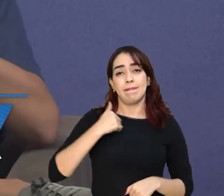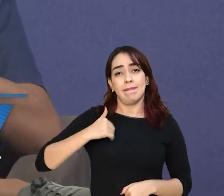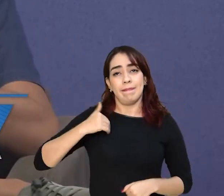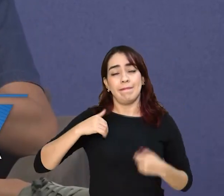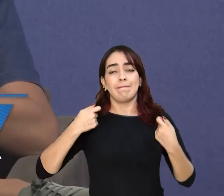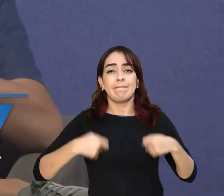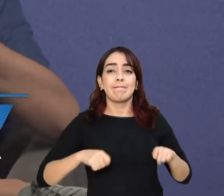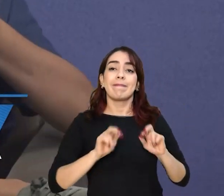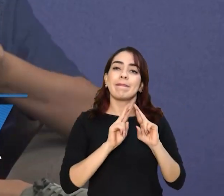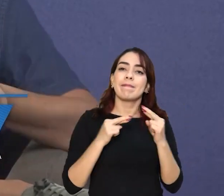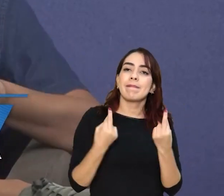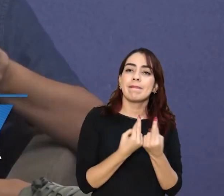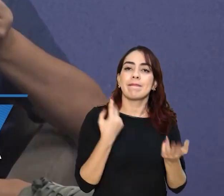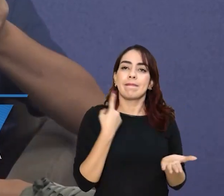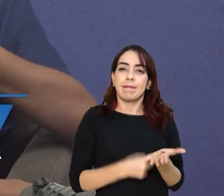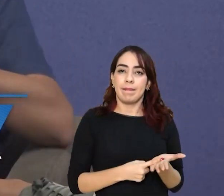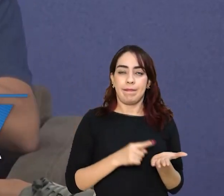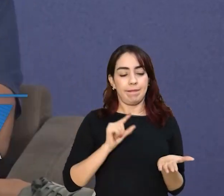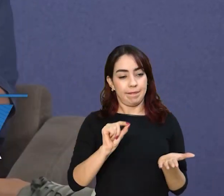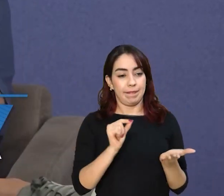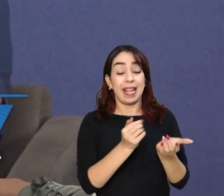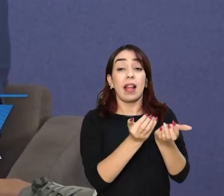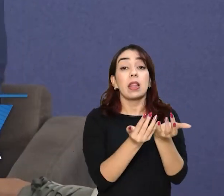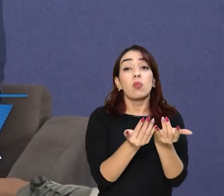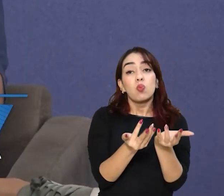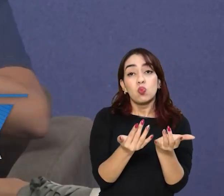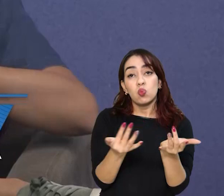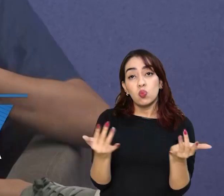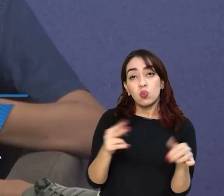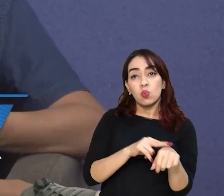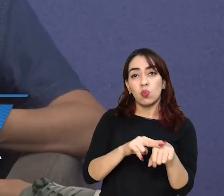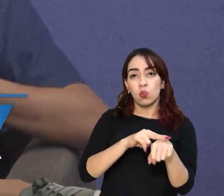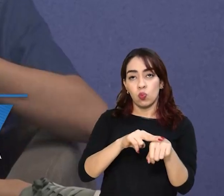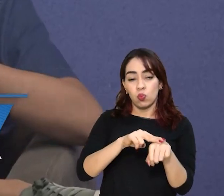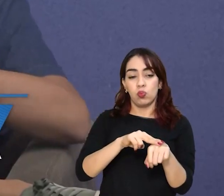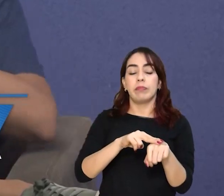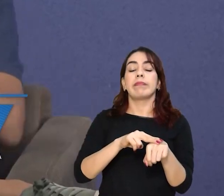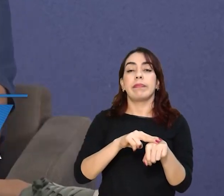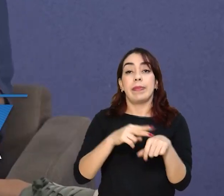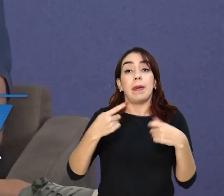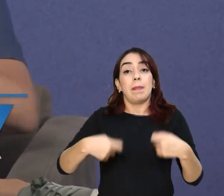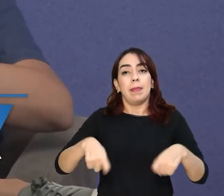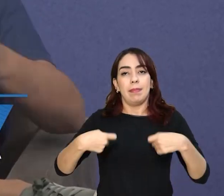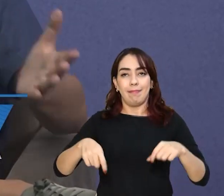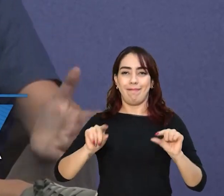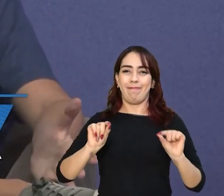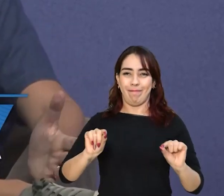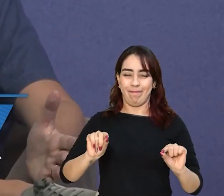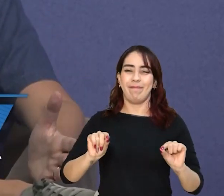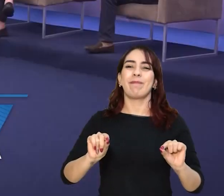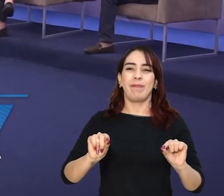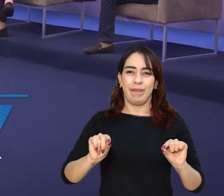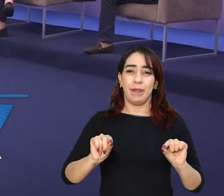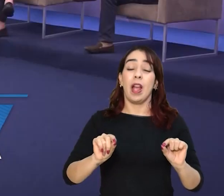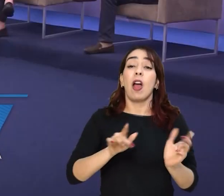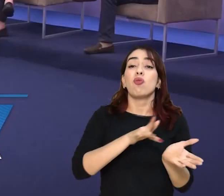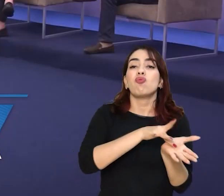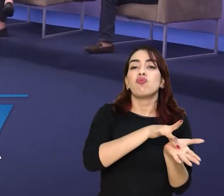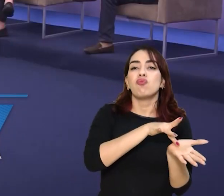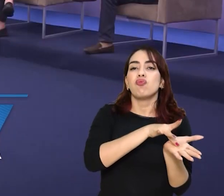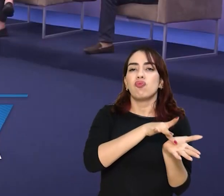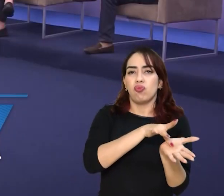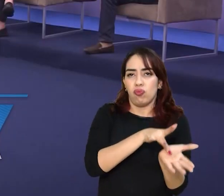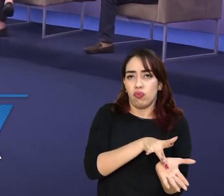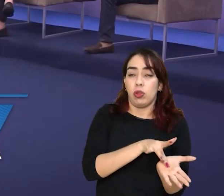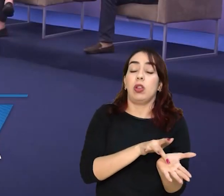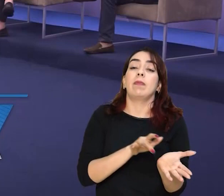com carinho a coisa de, pelo menos, um gramado... misto ou sintético. Não tem mais como. Não tem mais como. Isso aqui é a opinião minha pelo